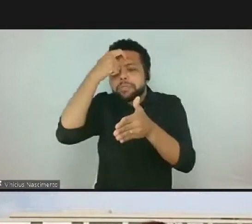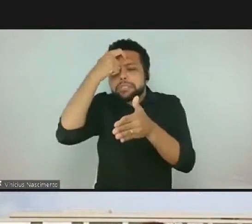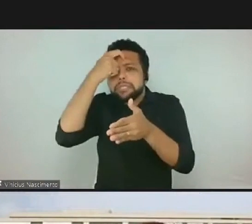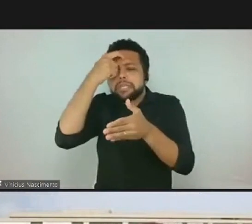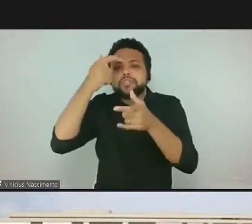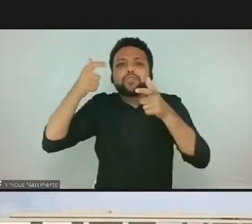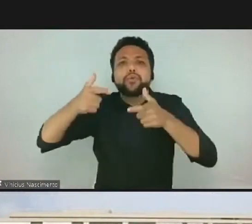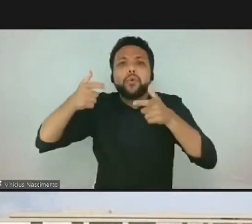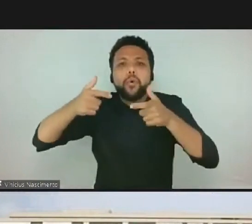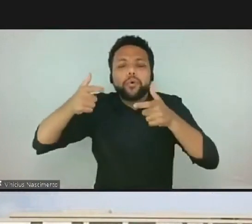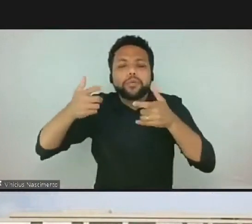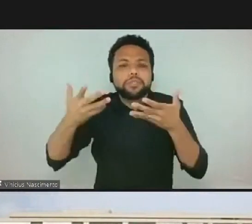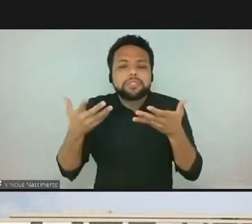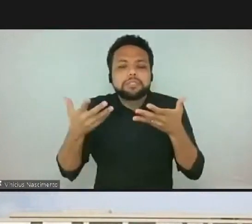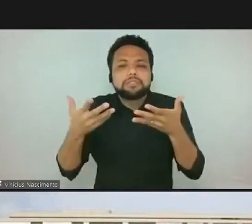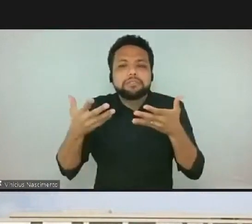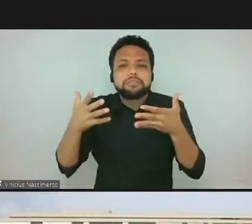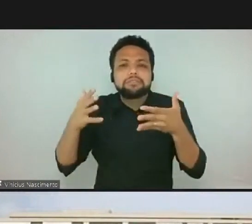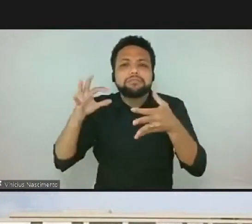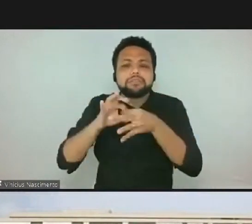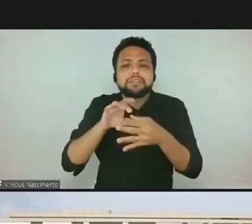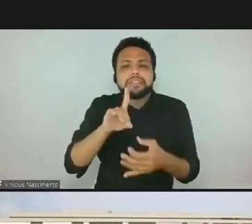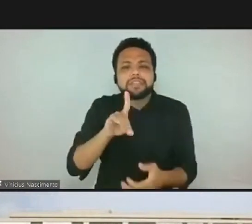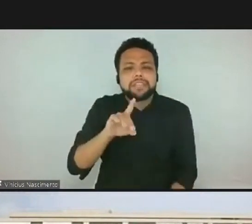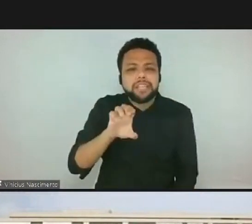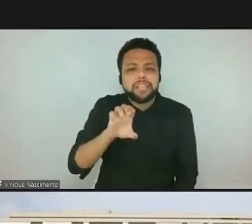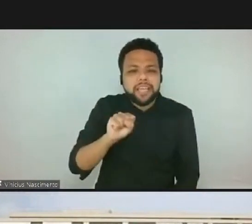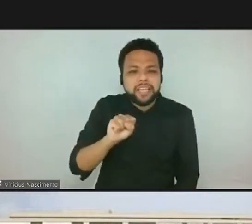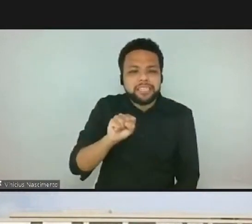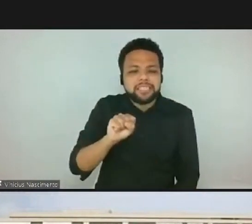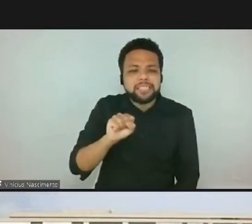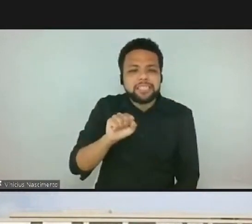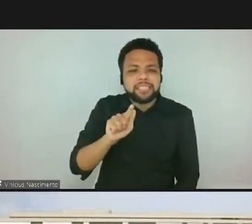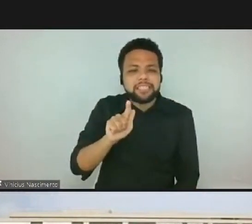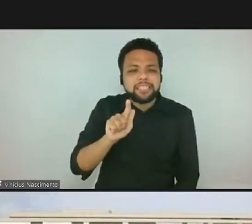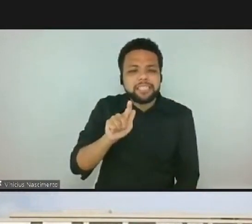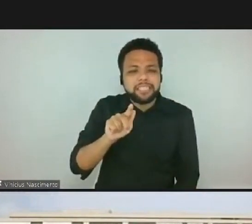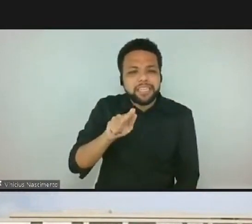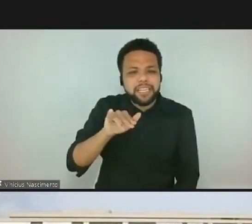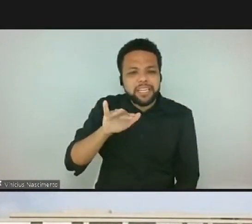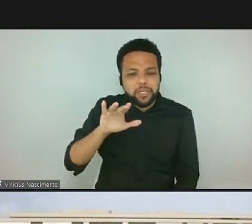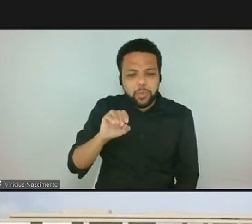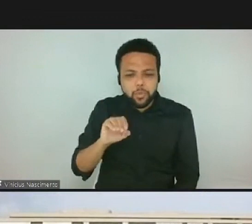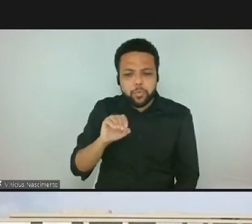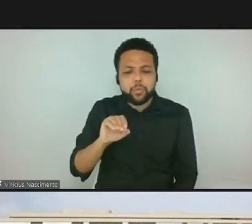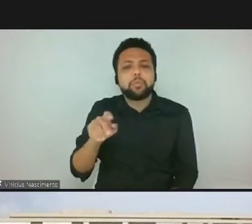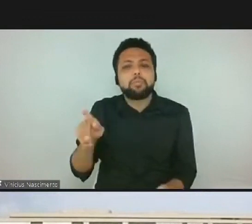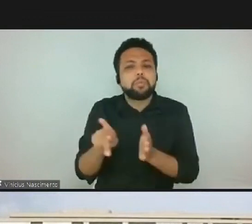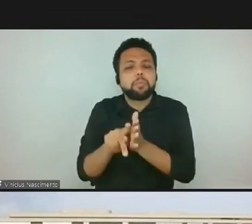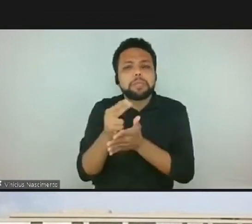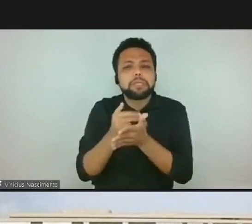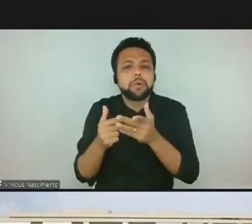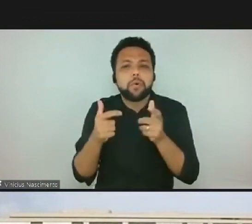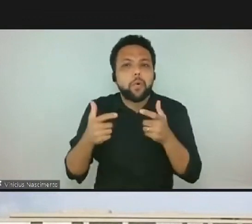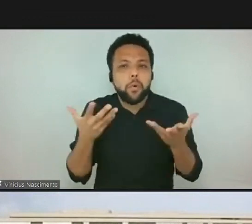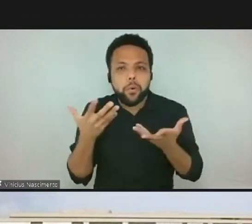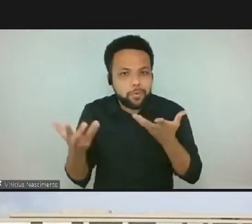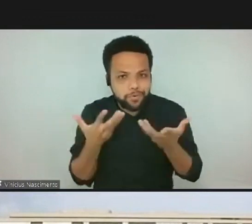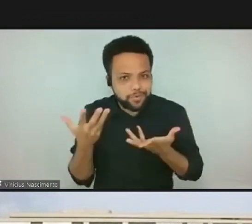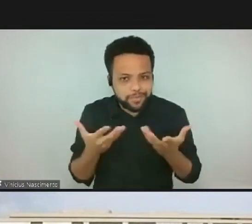Vamos lá. O desígnio, né? Sim, exatamente. No fim das